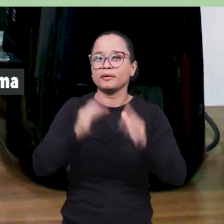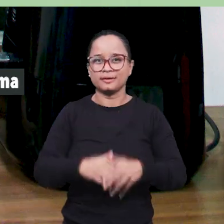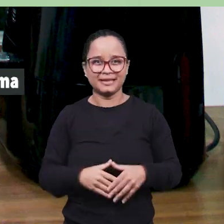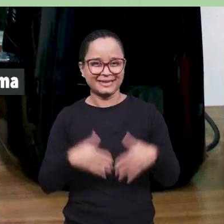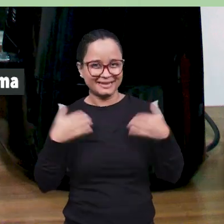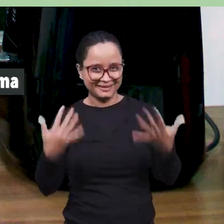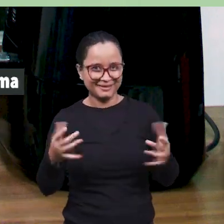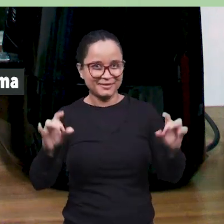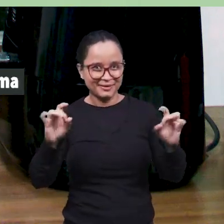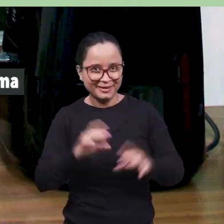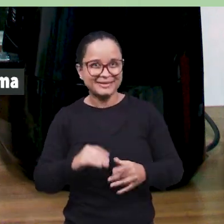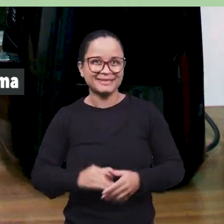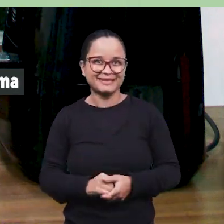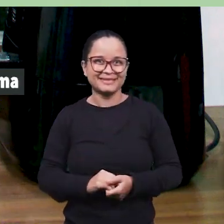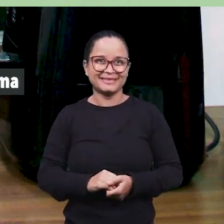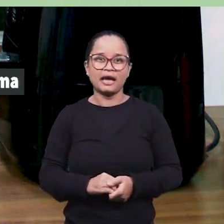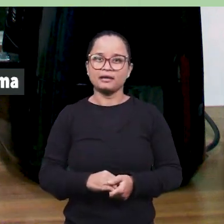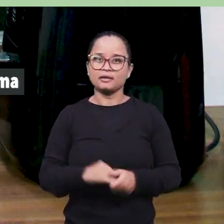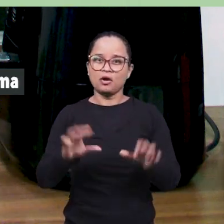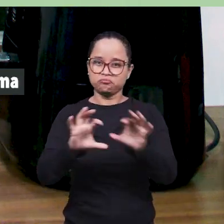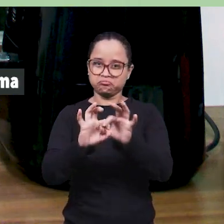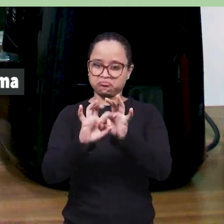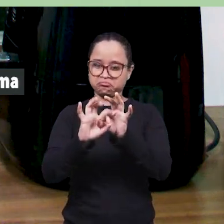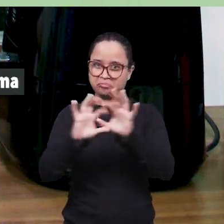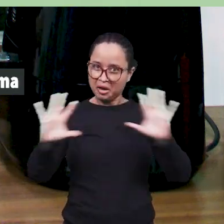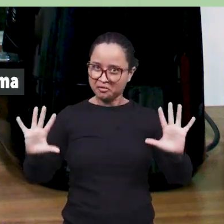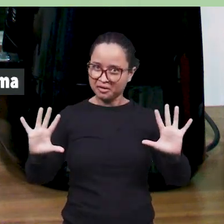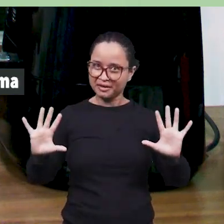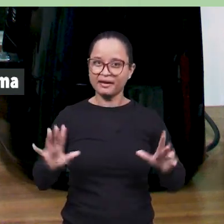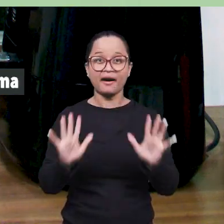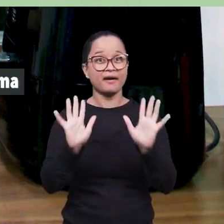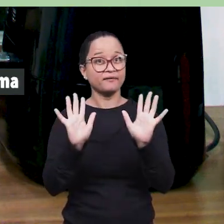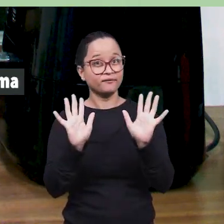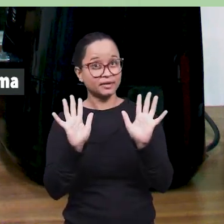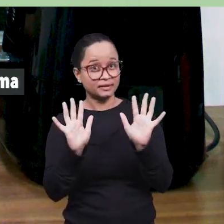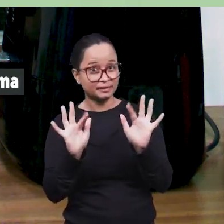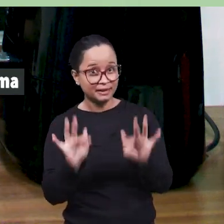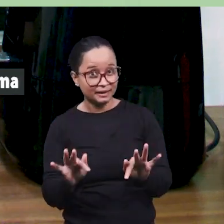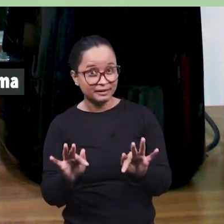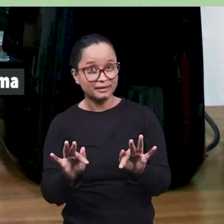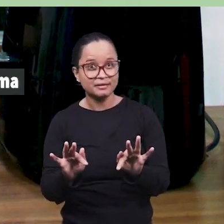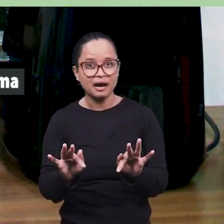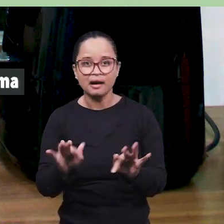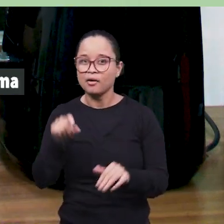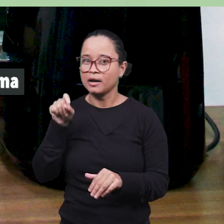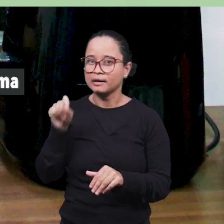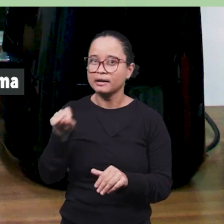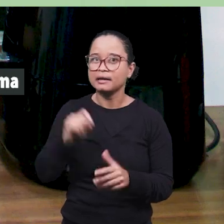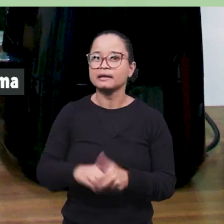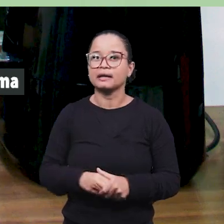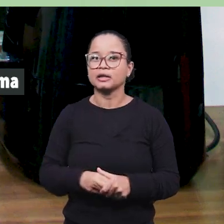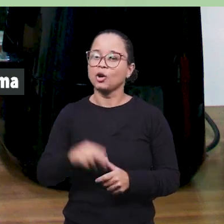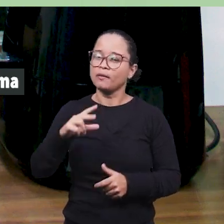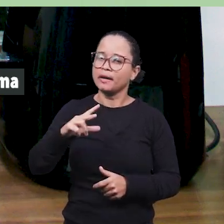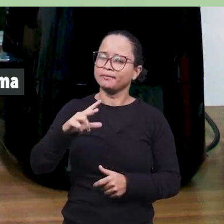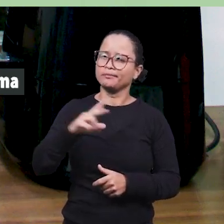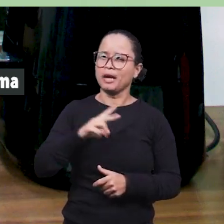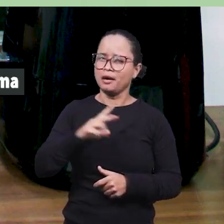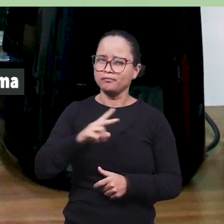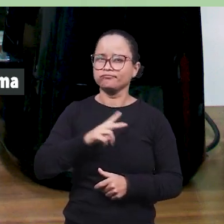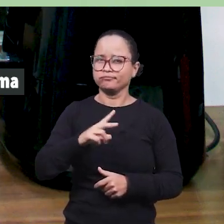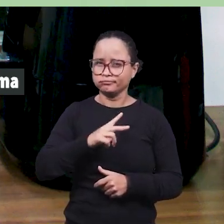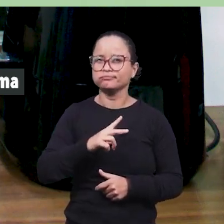Pode finalizar. Tá bom. Fique à vontade. Finalização de prato, inclusive, gente, é uma coisa muito